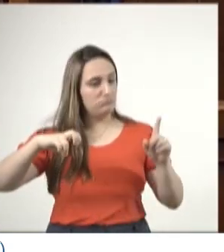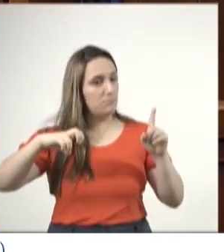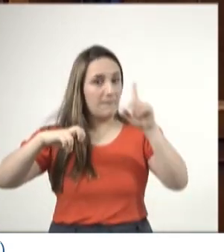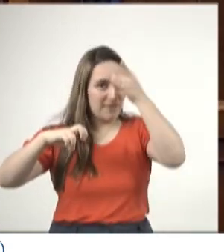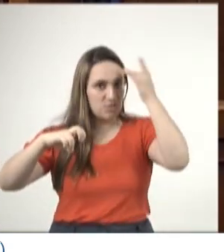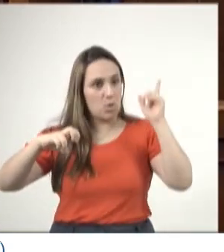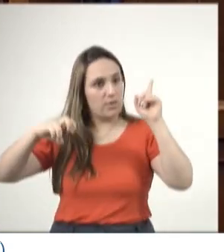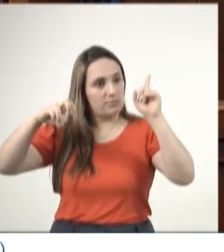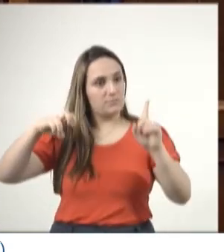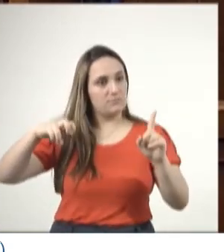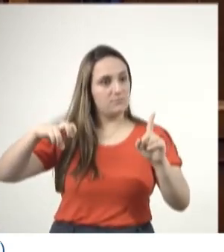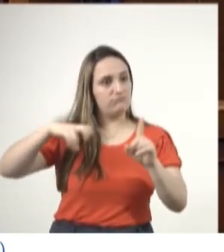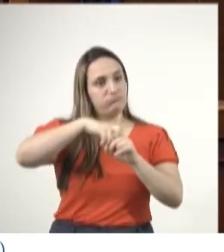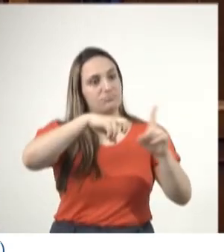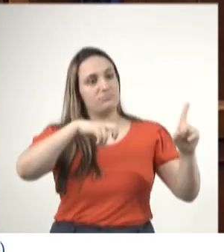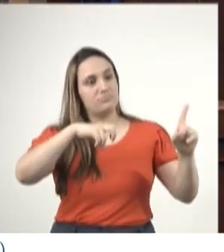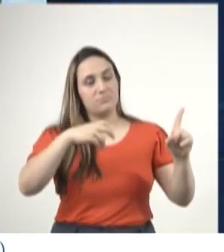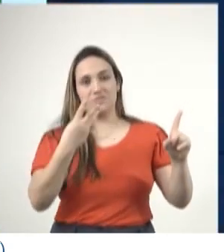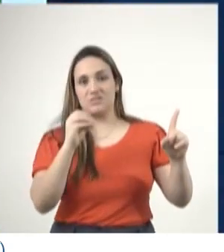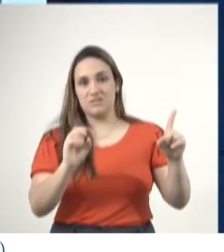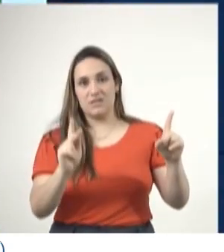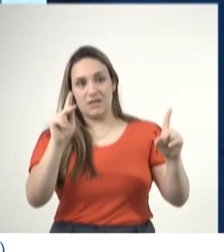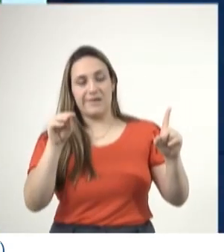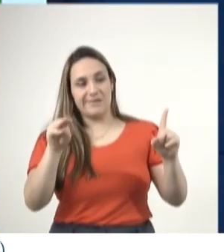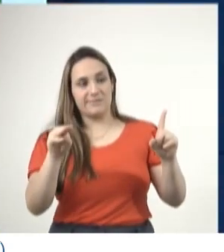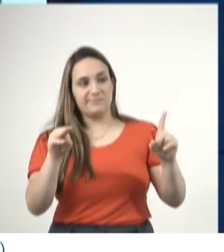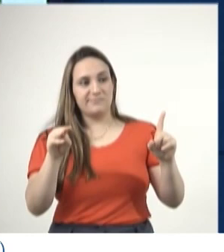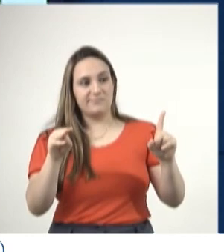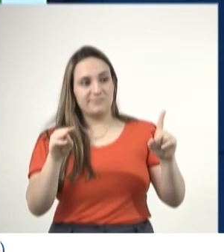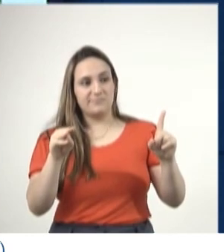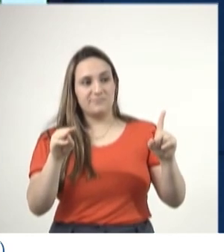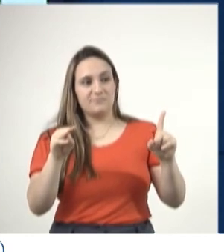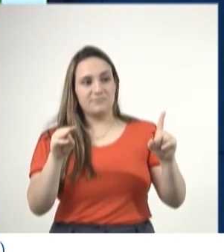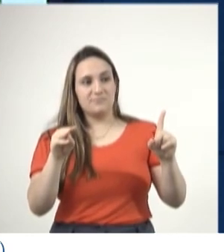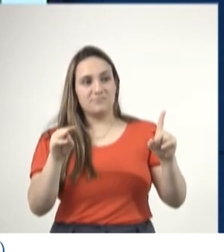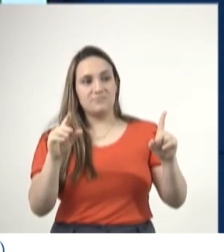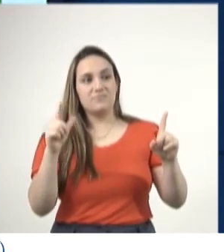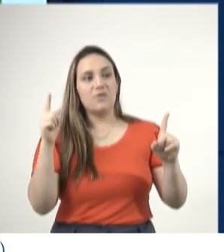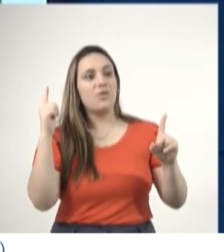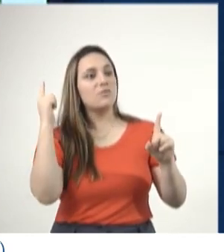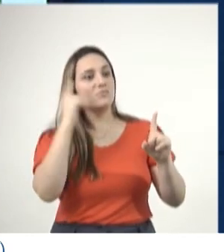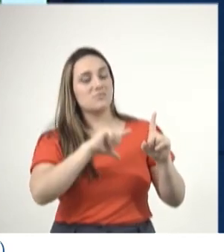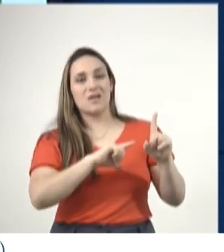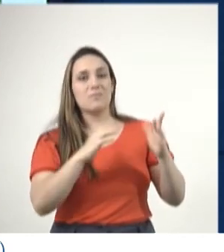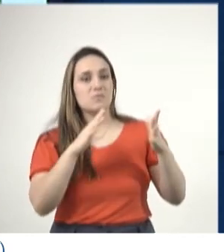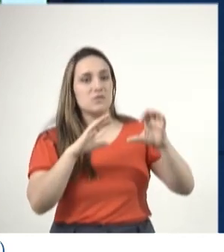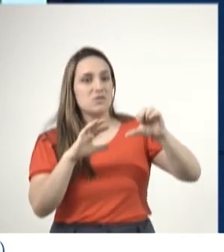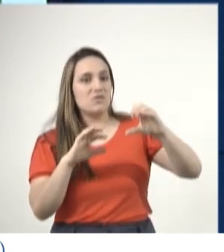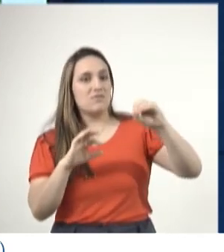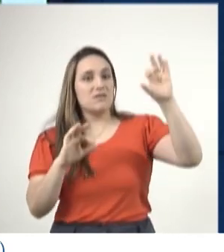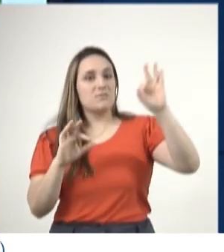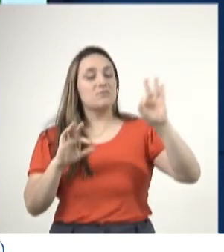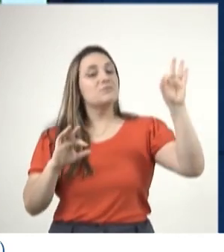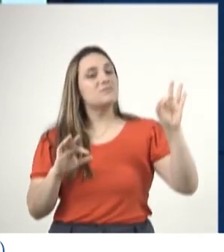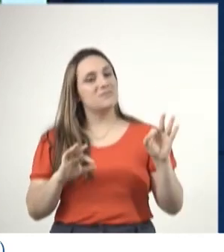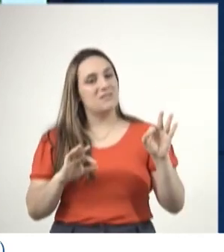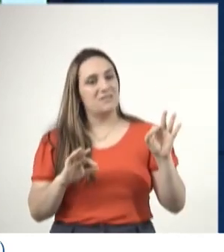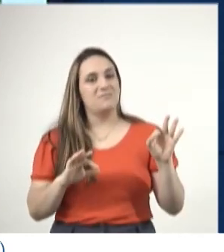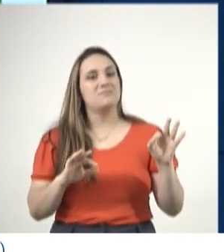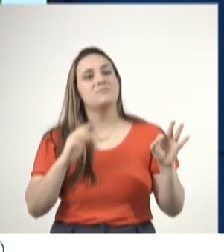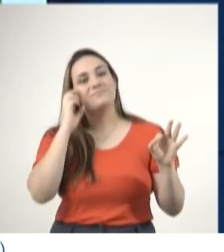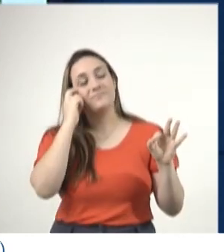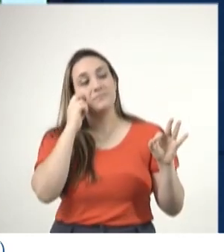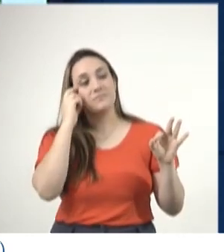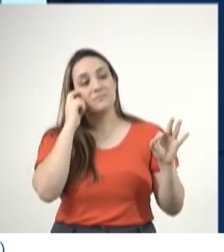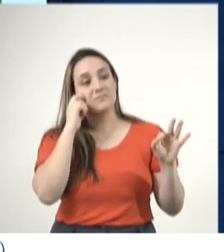pedestre. A 30 km por hora, a chance de sobrevivência é mais de 90%. E isso é inversamente proporcional.